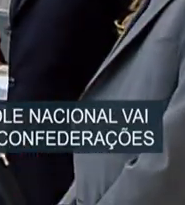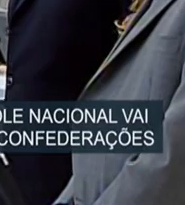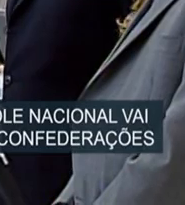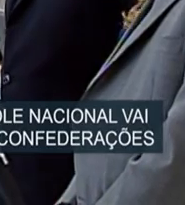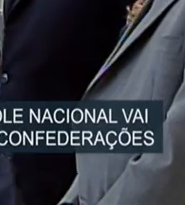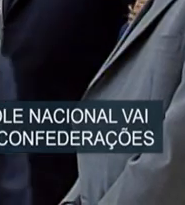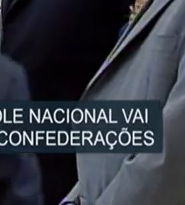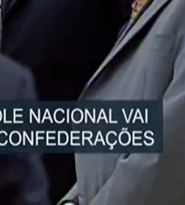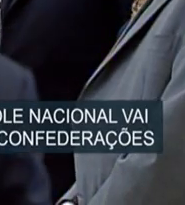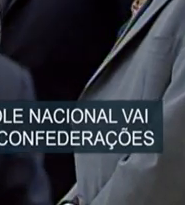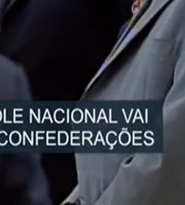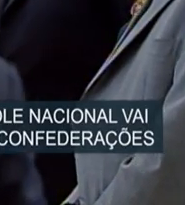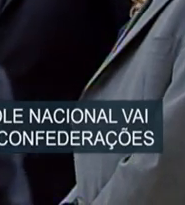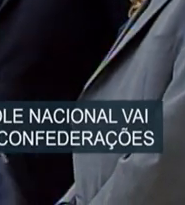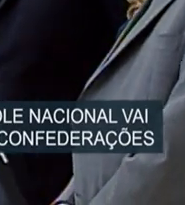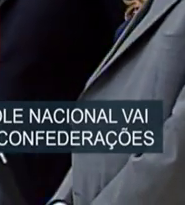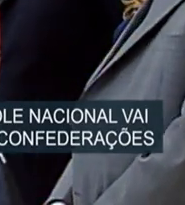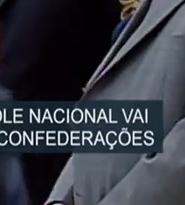Chama o BH, tá bom.